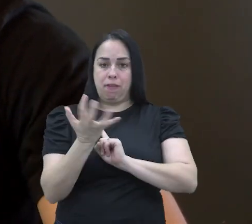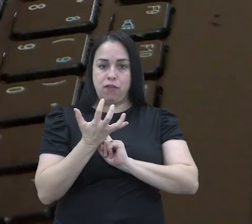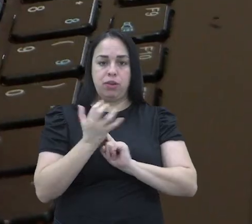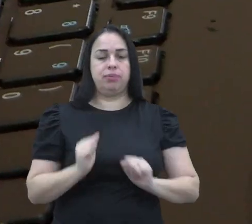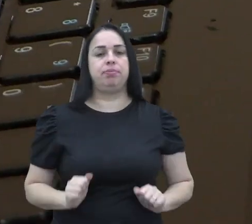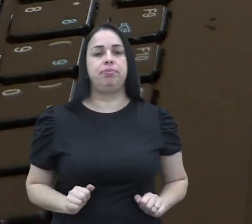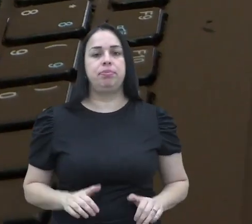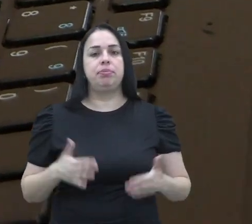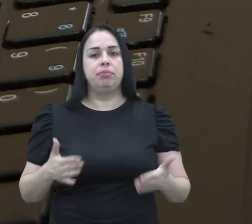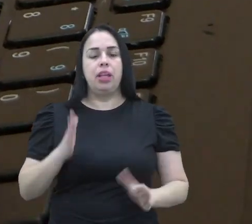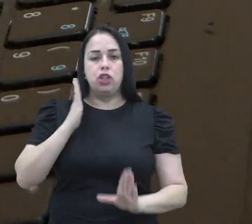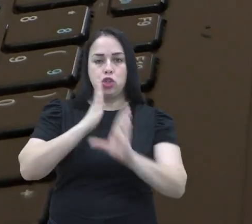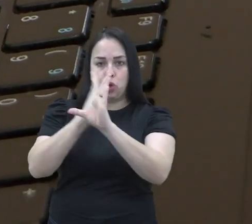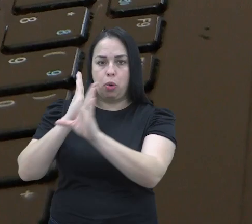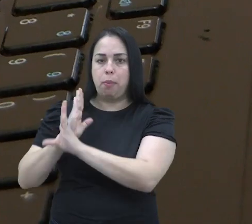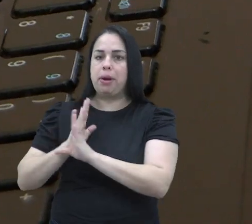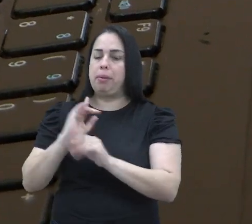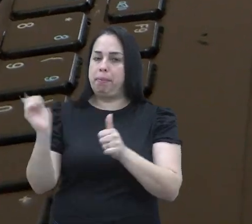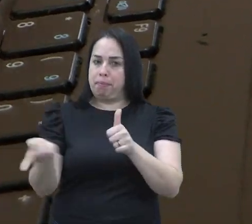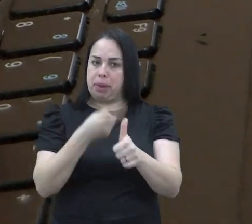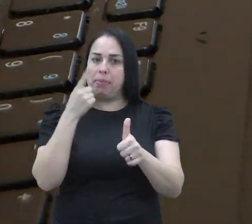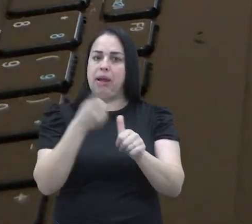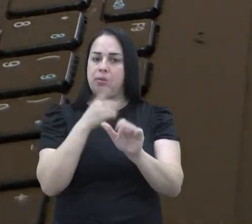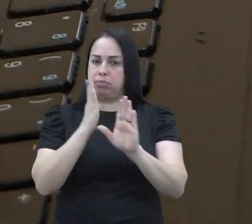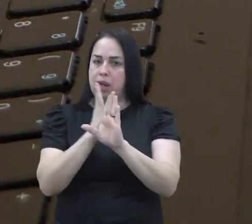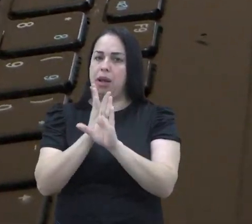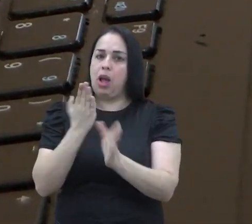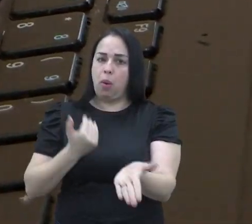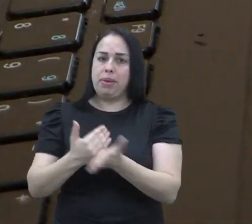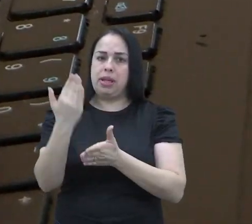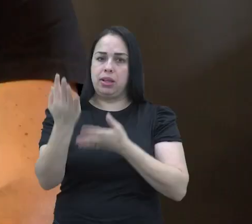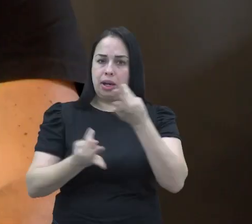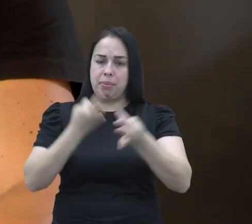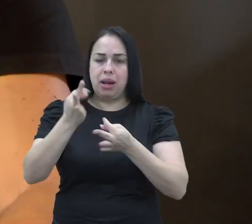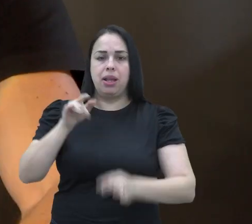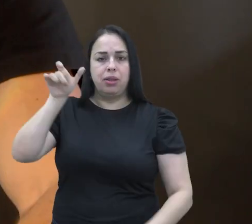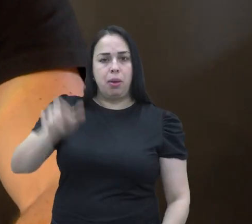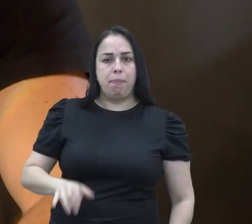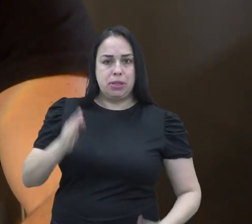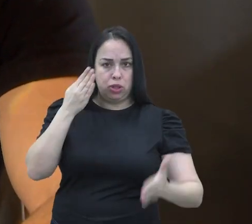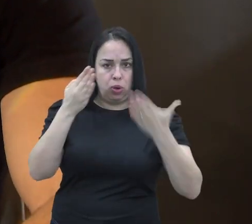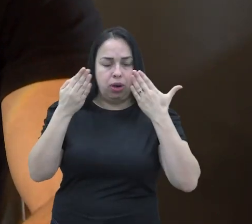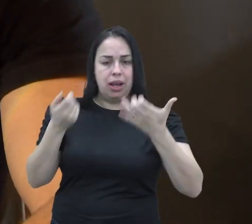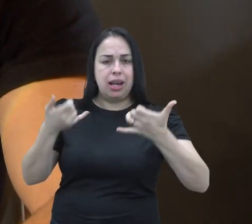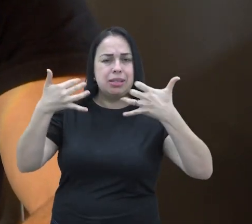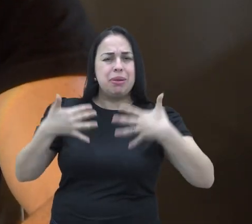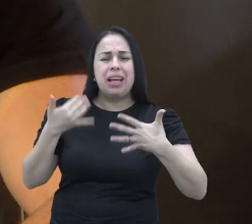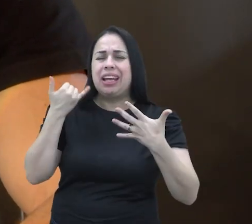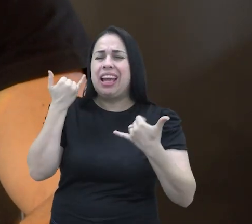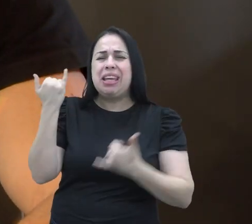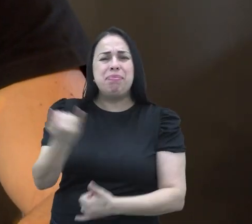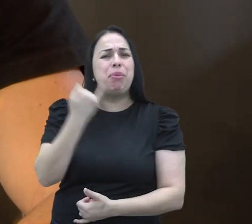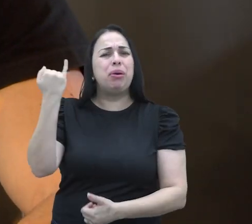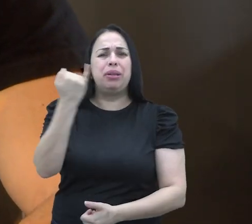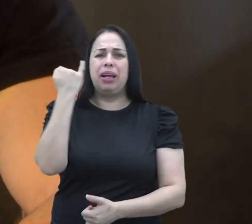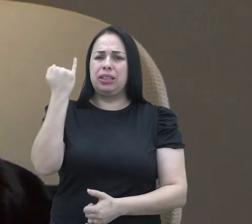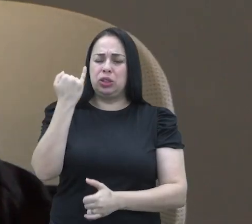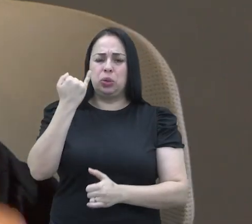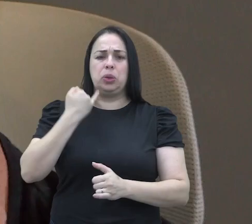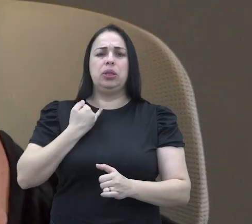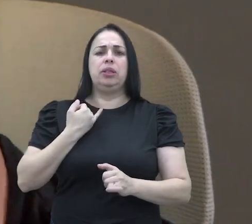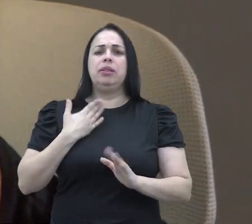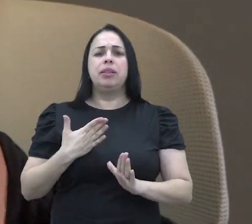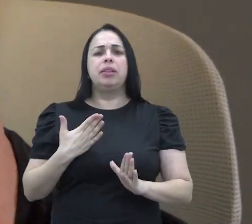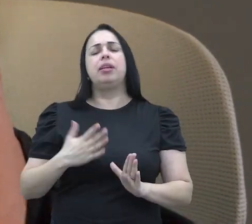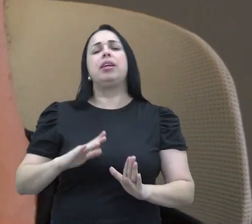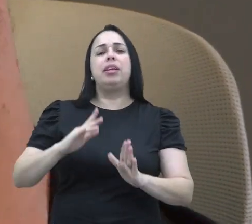coisas. Identificar o problema é o primeiro passo para tratá-lo. O psicólogo ressalta a importância de atacar a causa,